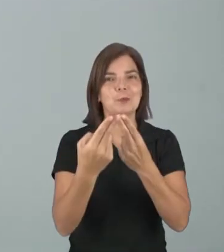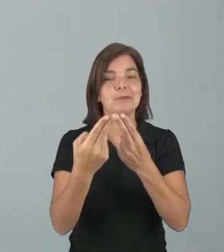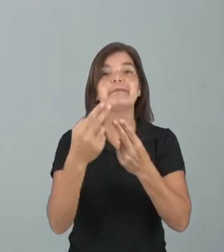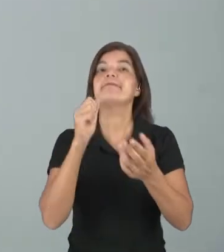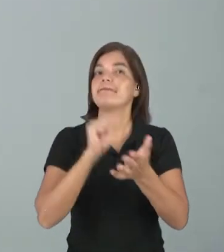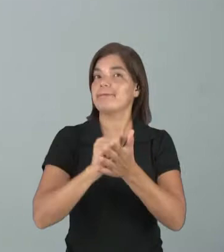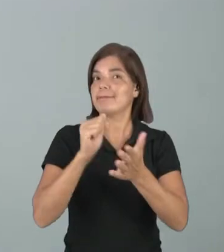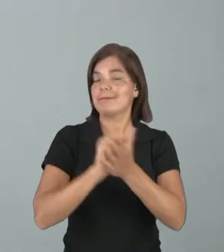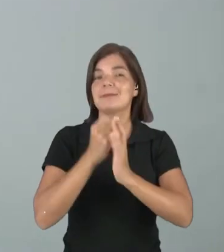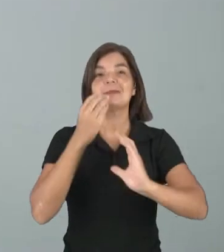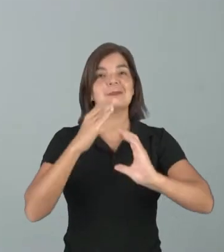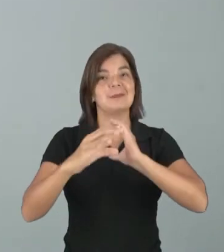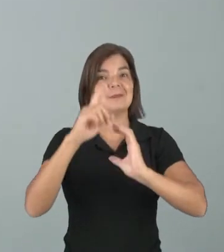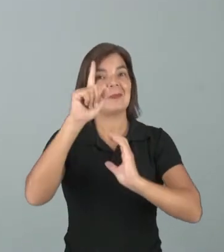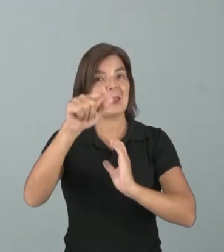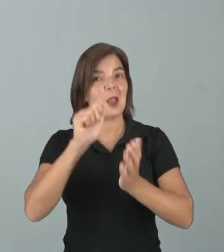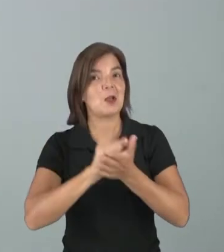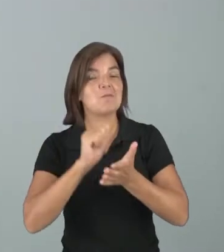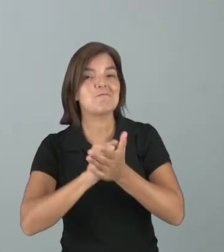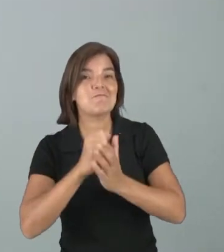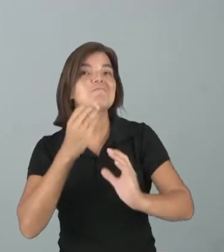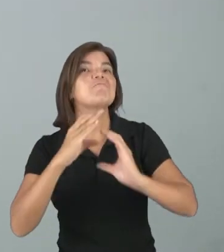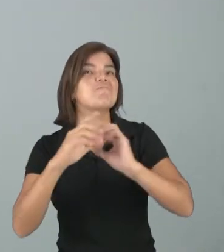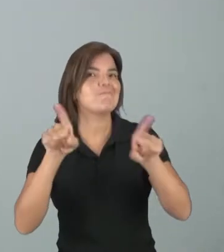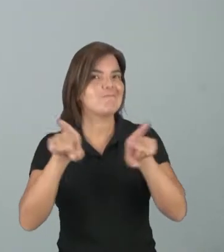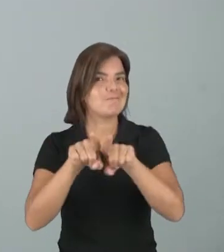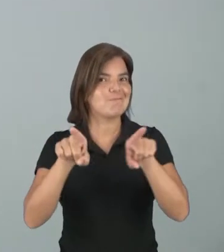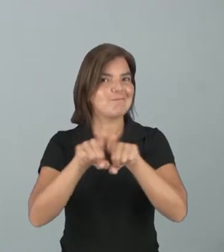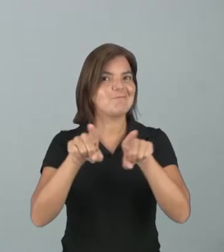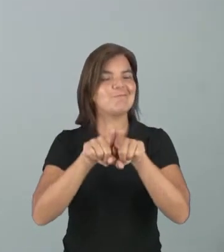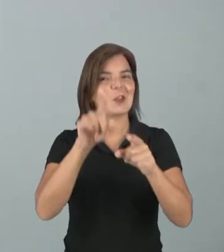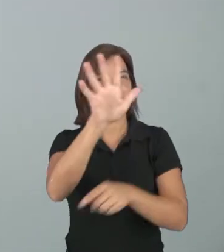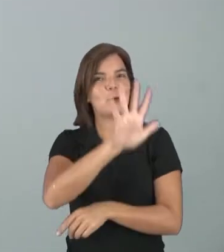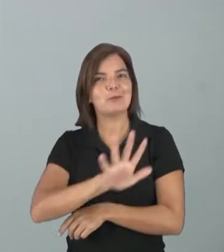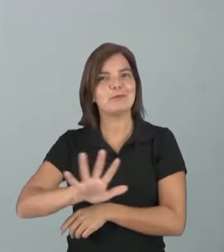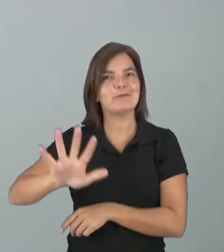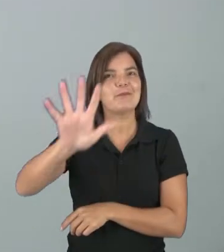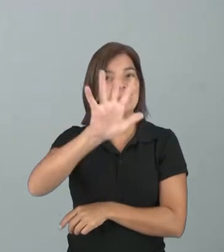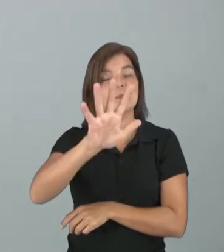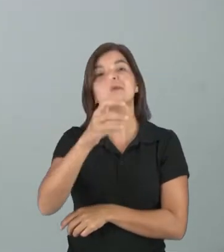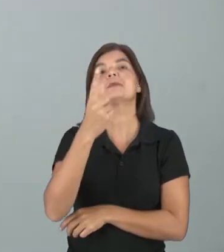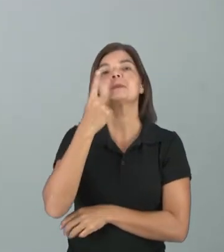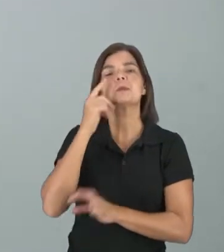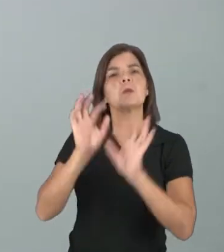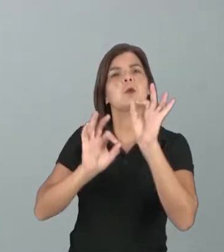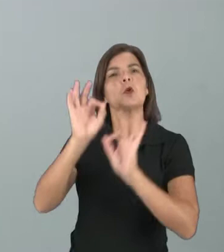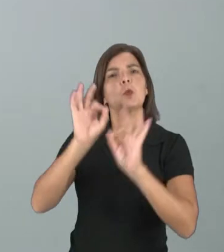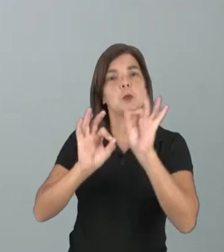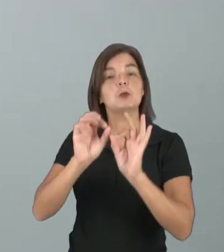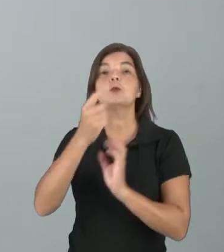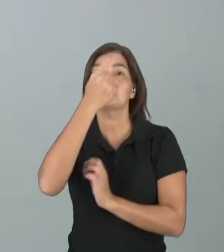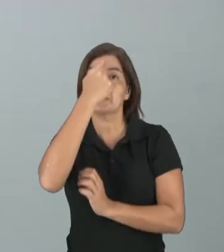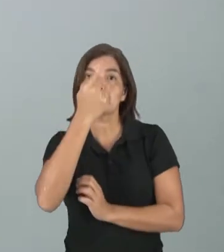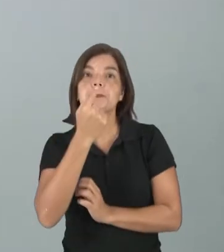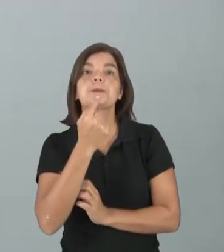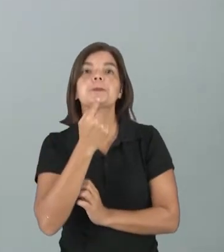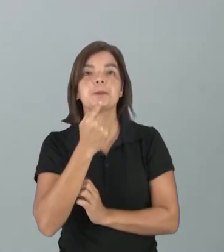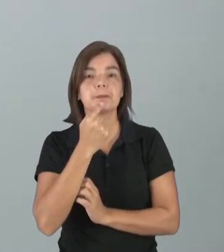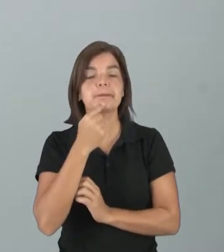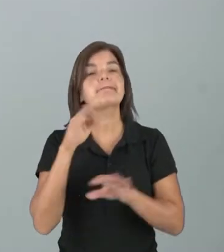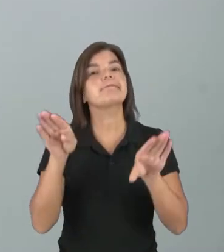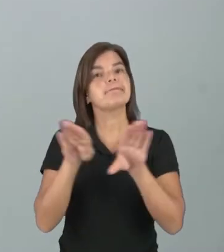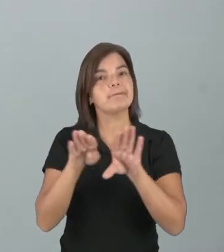a notação musical gente é escrita da música E Ela é universal e ele é formada por símbolos